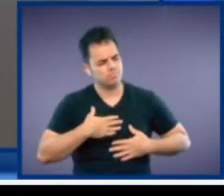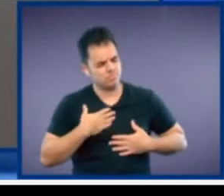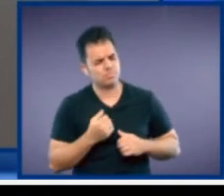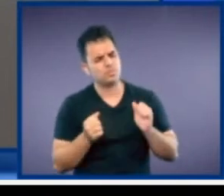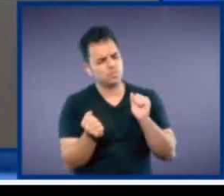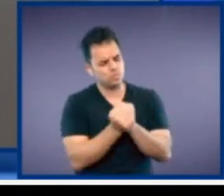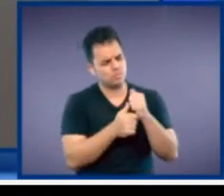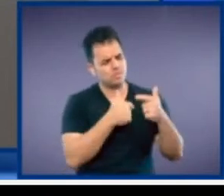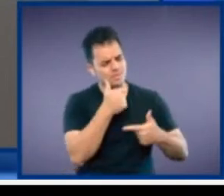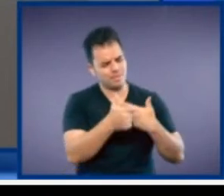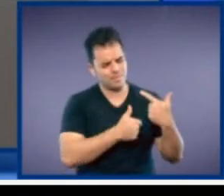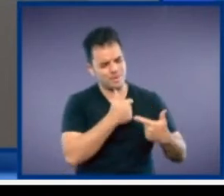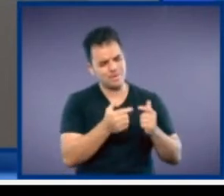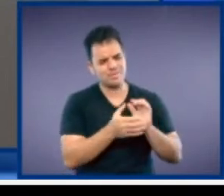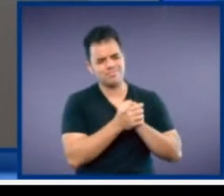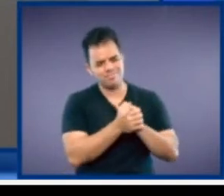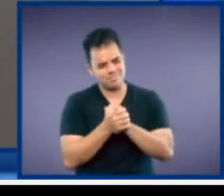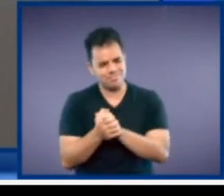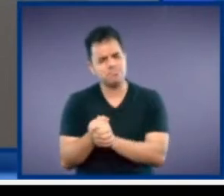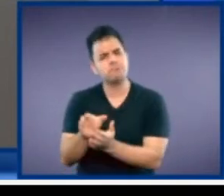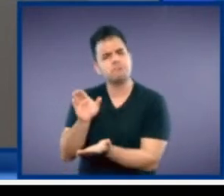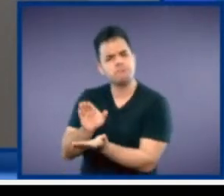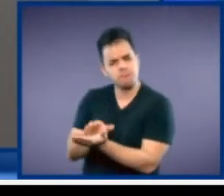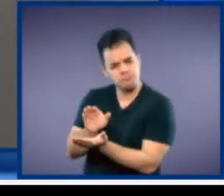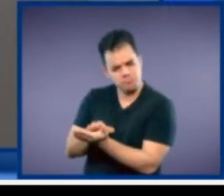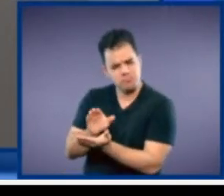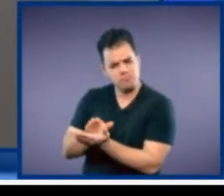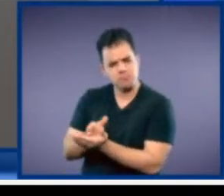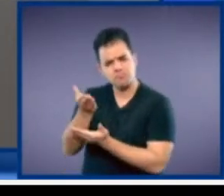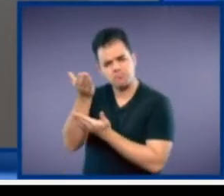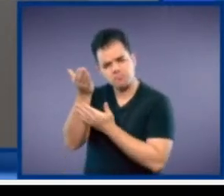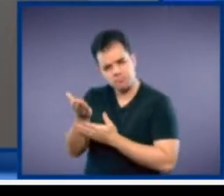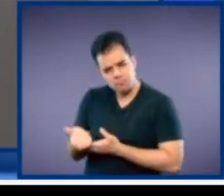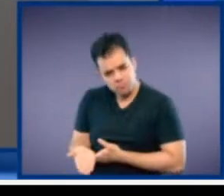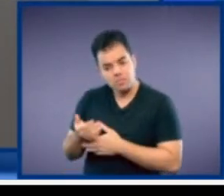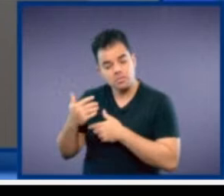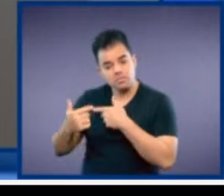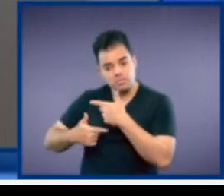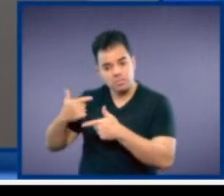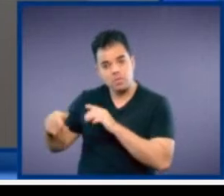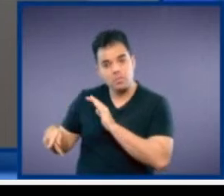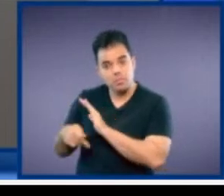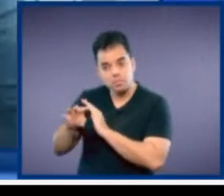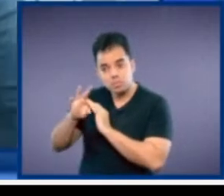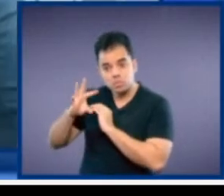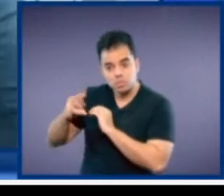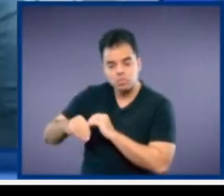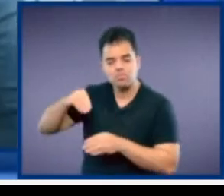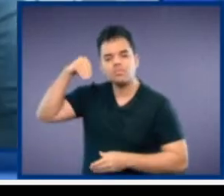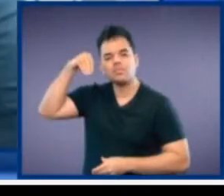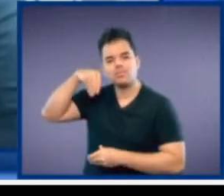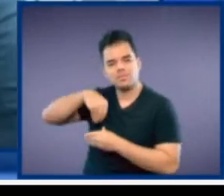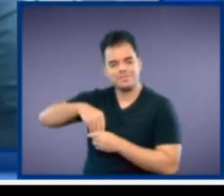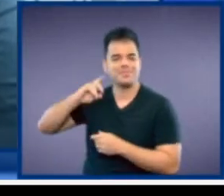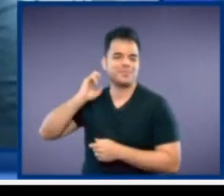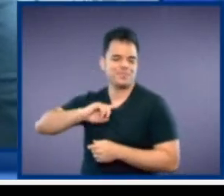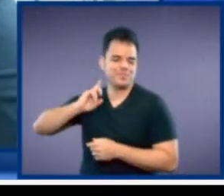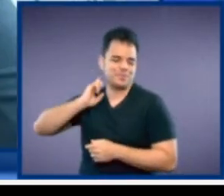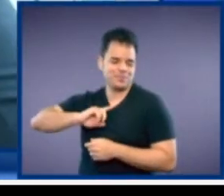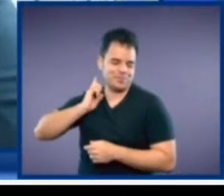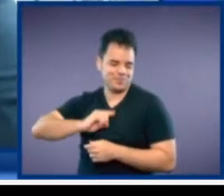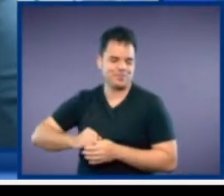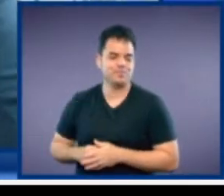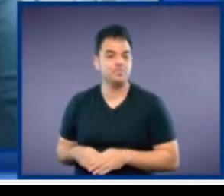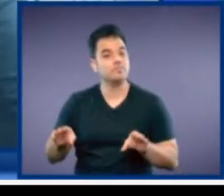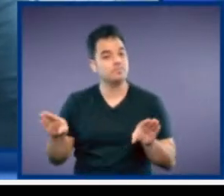vocês. Parabéns, governador Zema, pelo legado que vocês têm construído em Minas Gerais. E eu, também